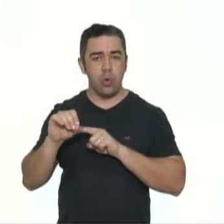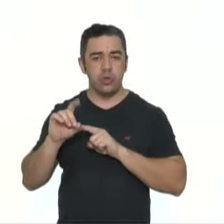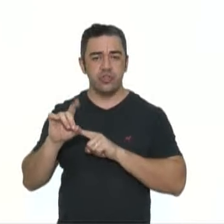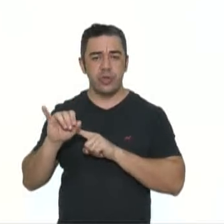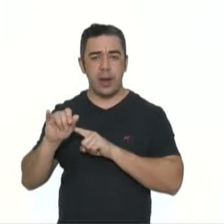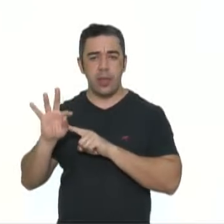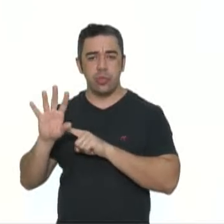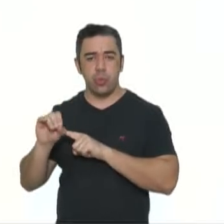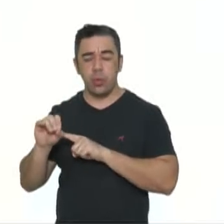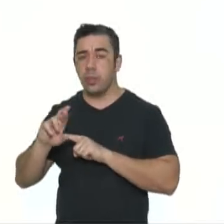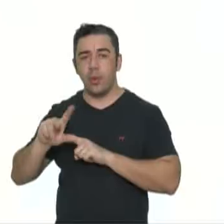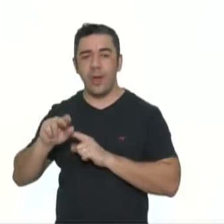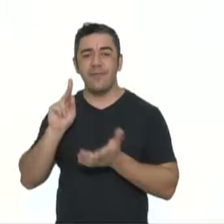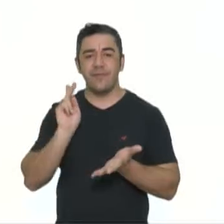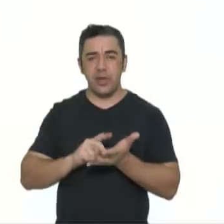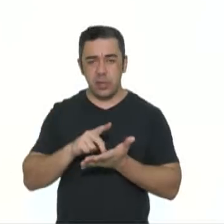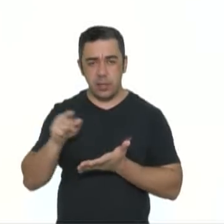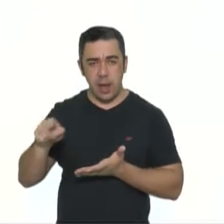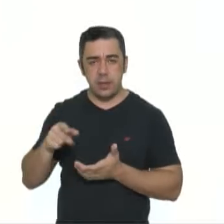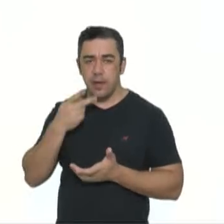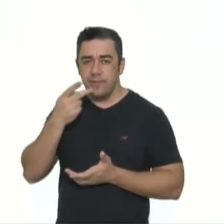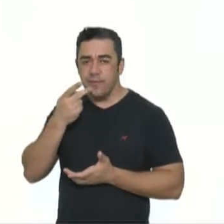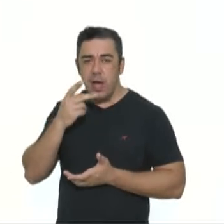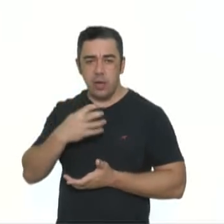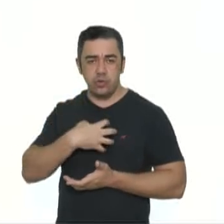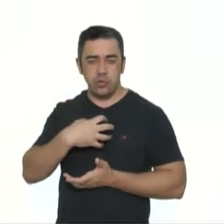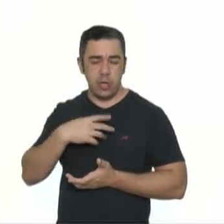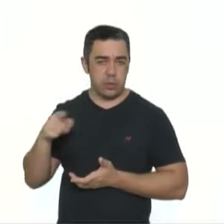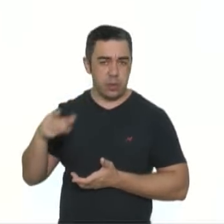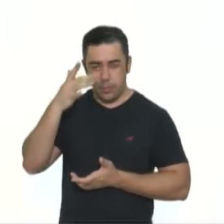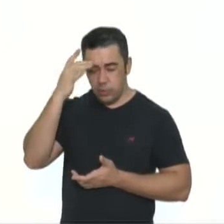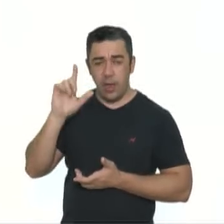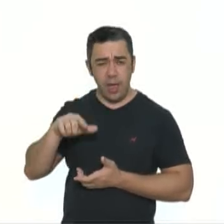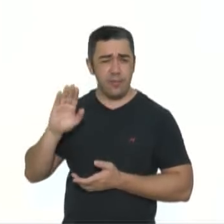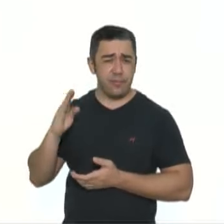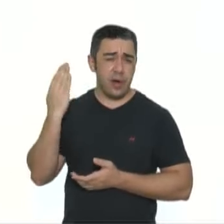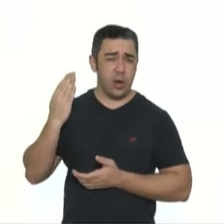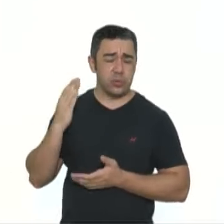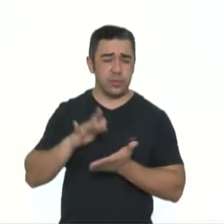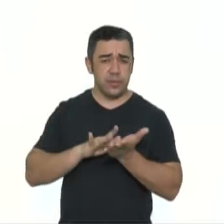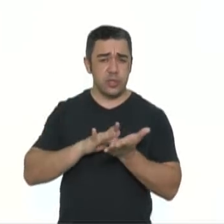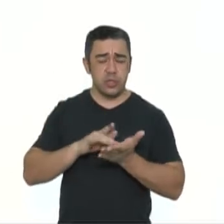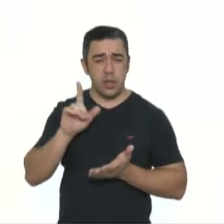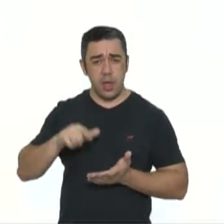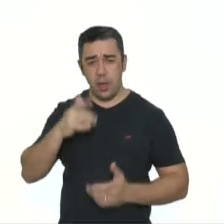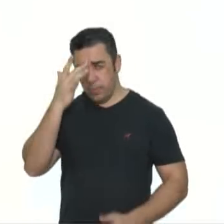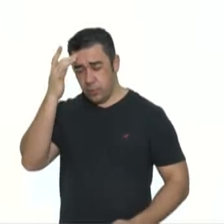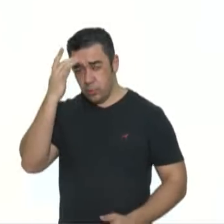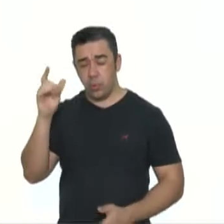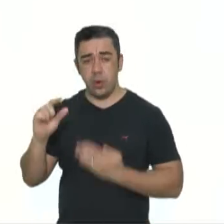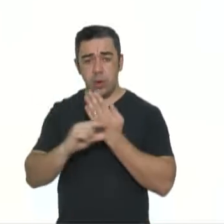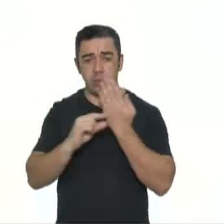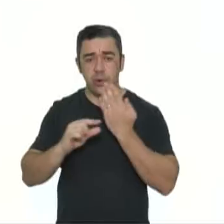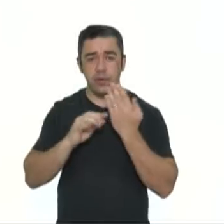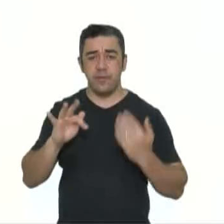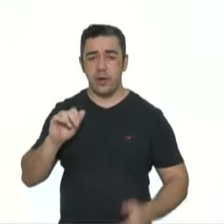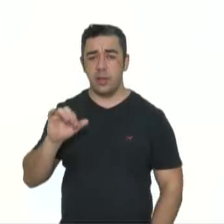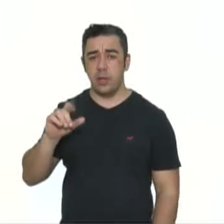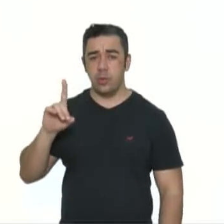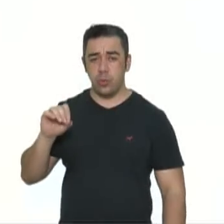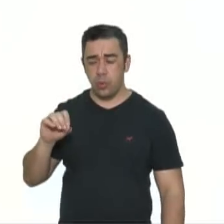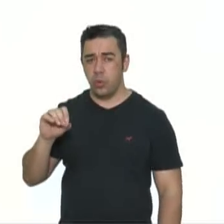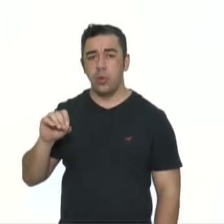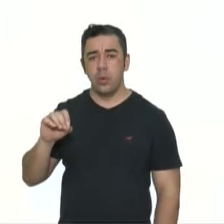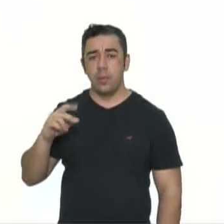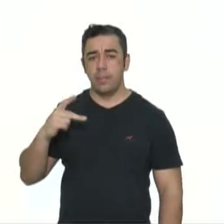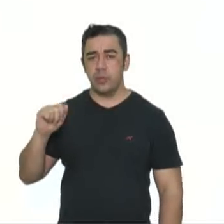dialeto verdadeiro, é um dialeto falso, fingido, no sentido usado por Fernando Pessoa ao dizer que o poeta é um